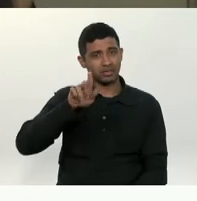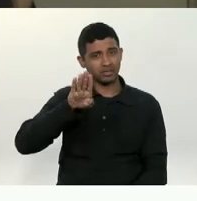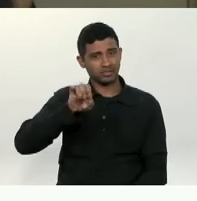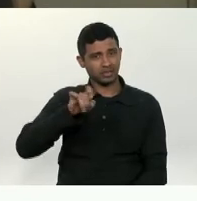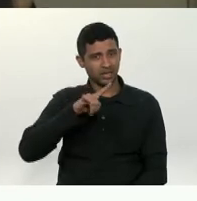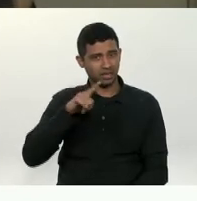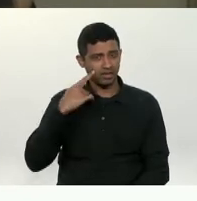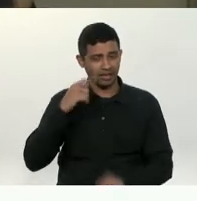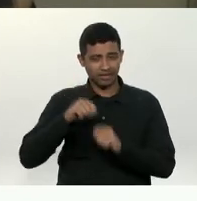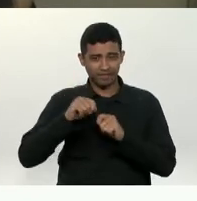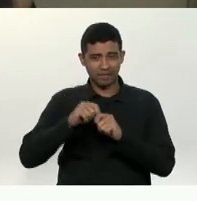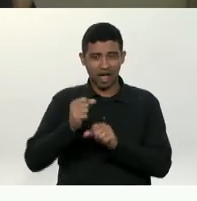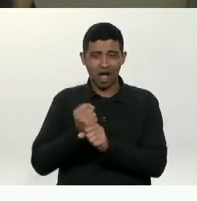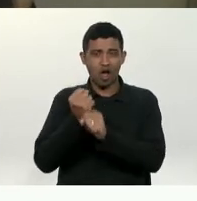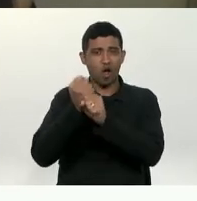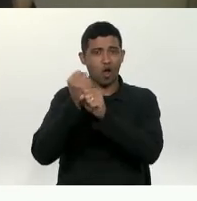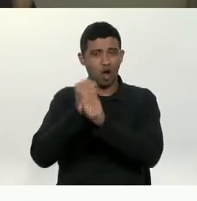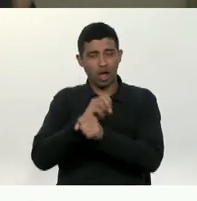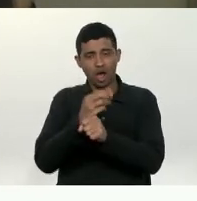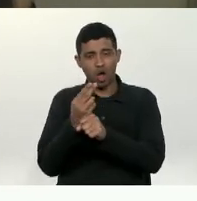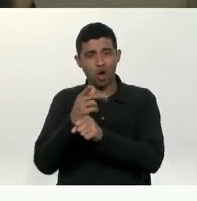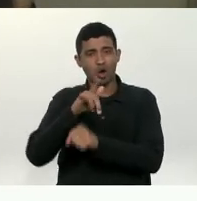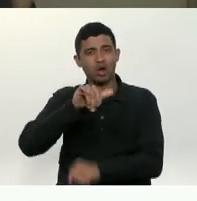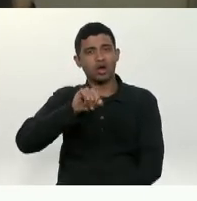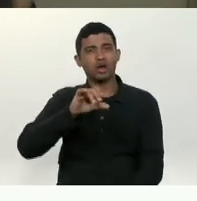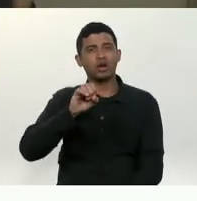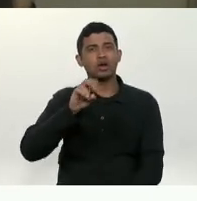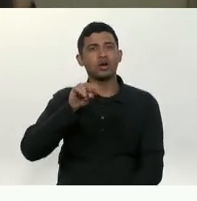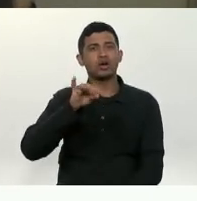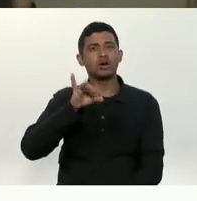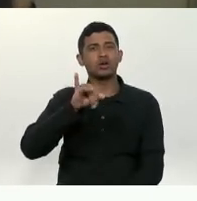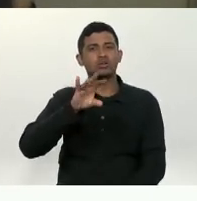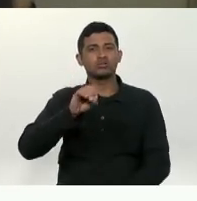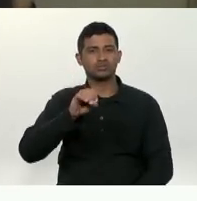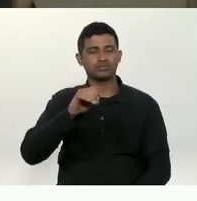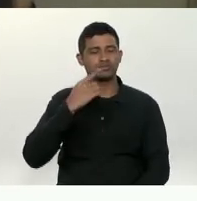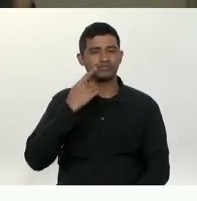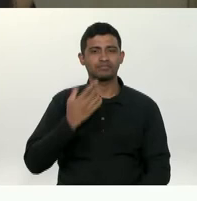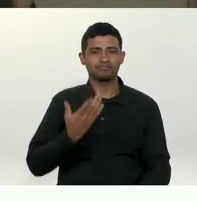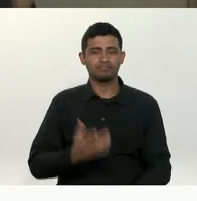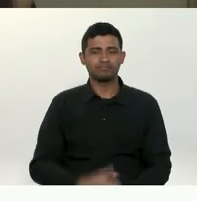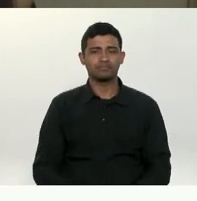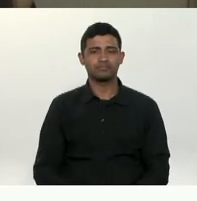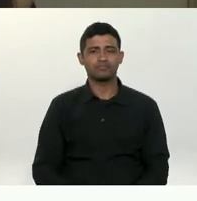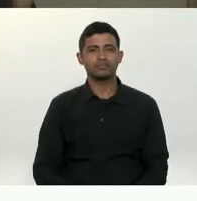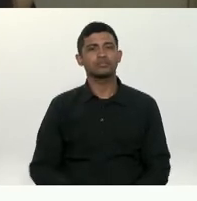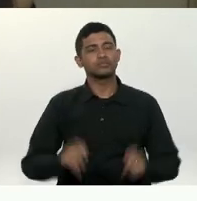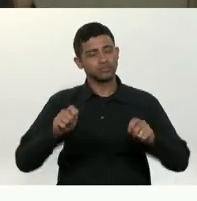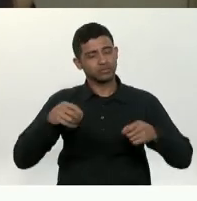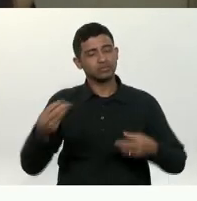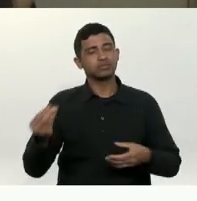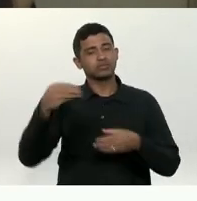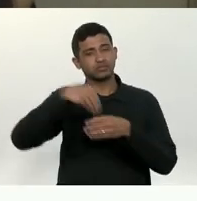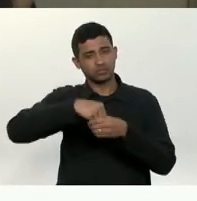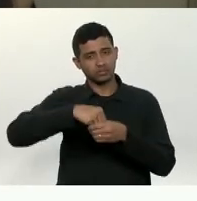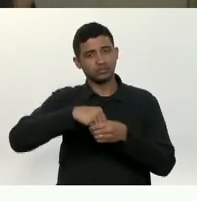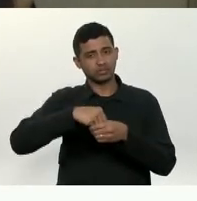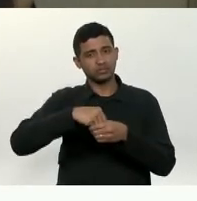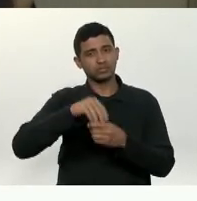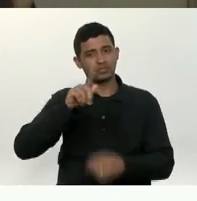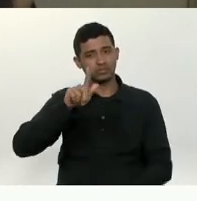faça a instalação do gasoduto, na verdade, o ente privado é que vai poder instalar os seus próprios gasodutos,